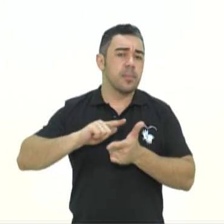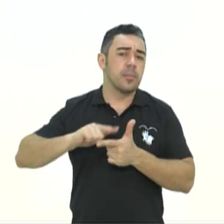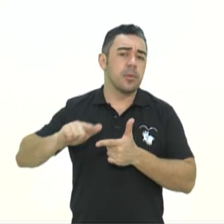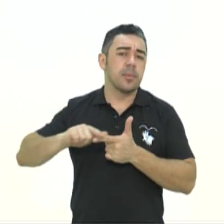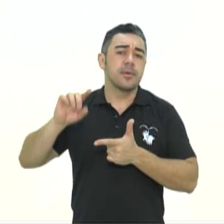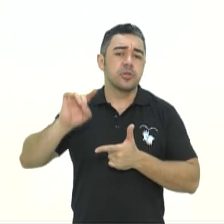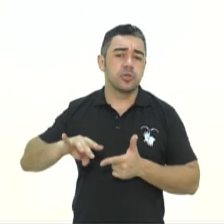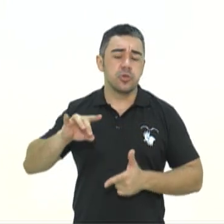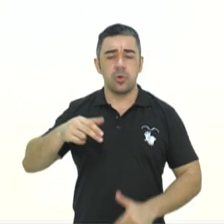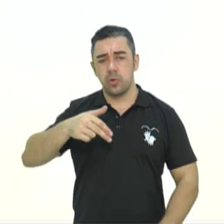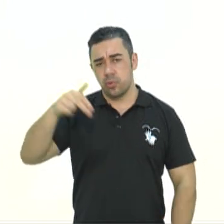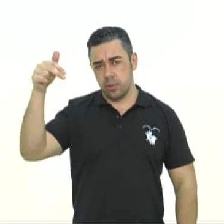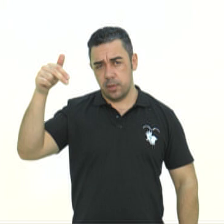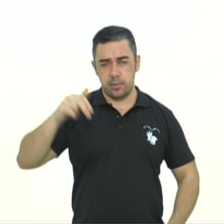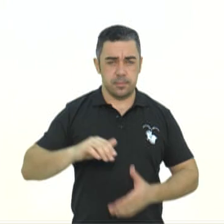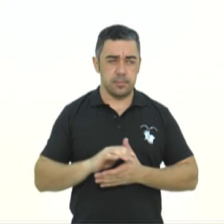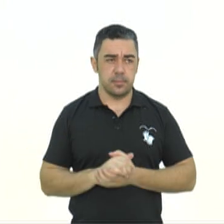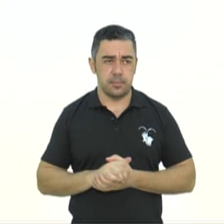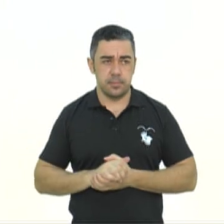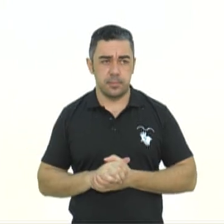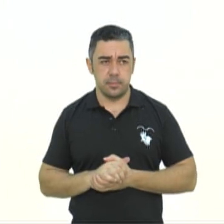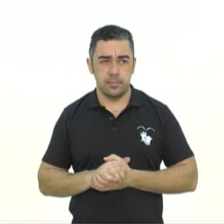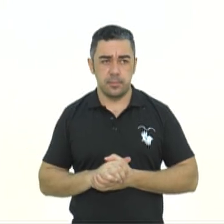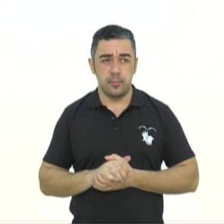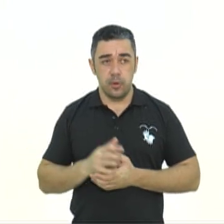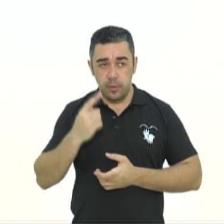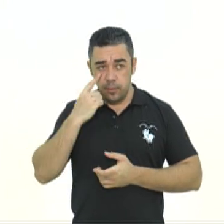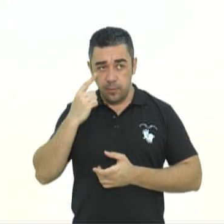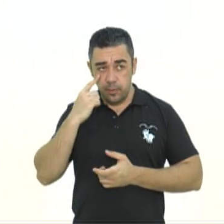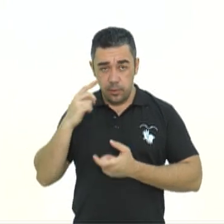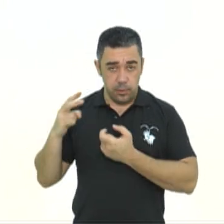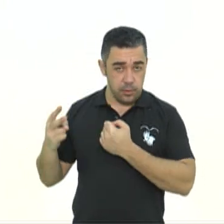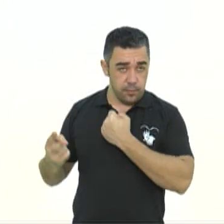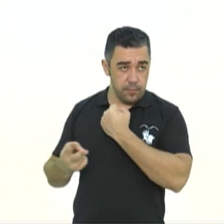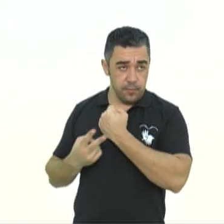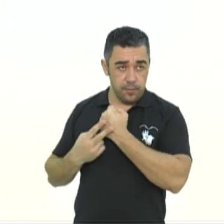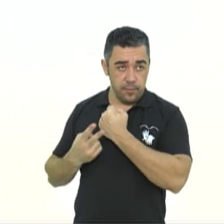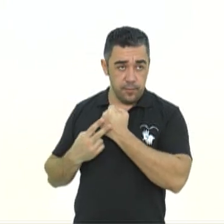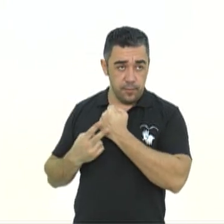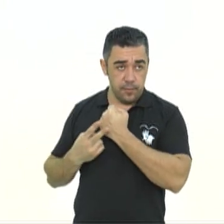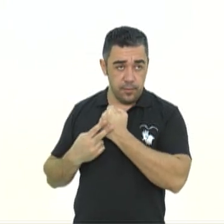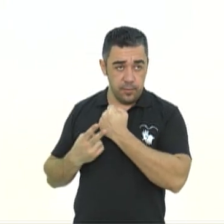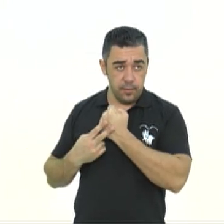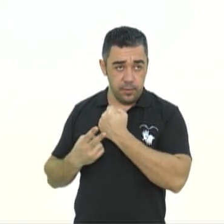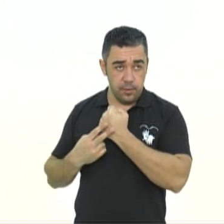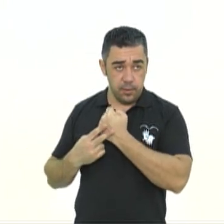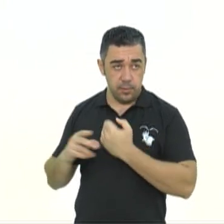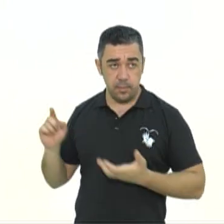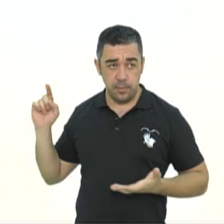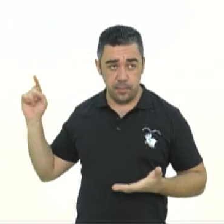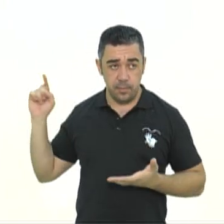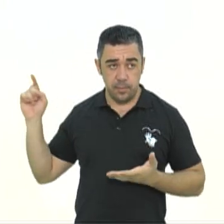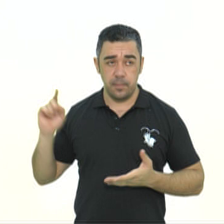do Nordeste. Então, observe o verbo ali em